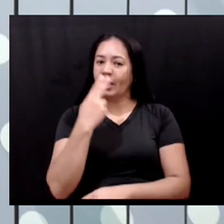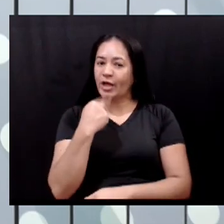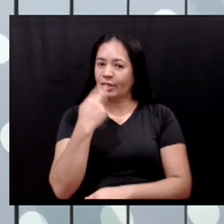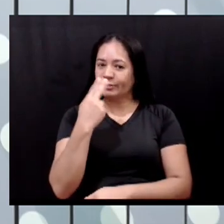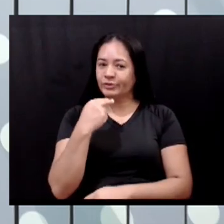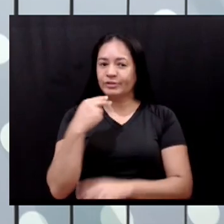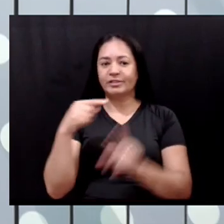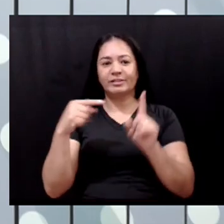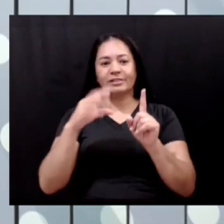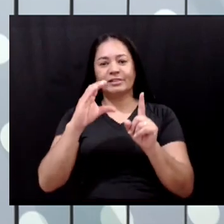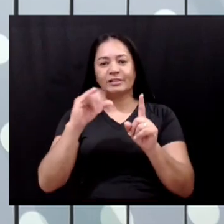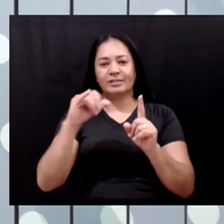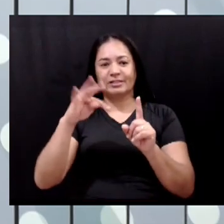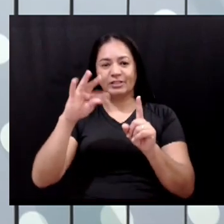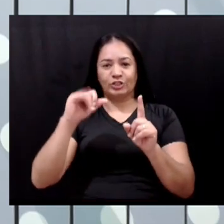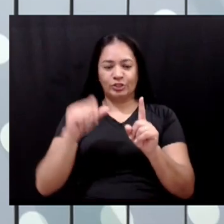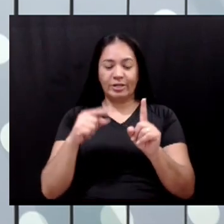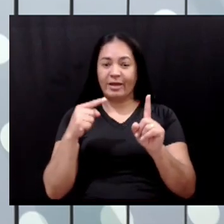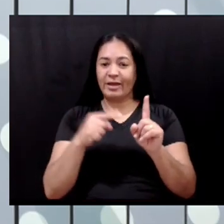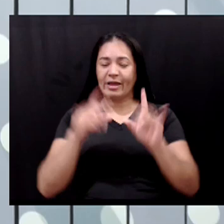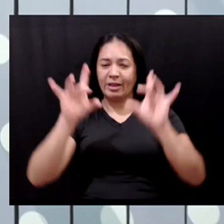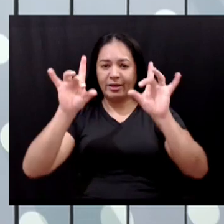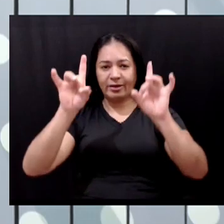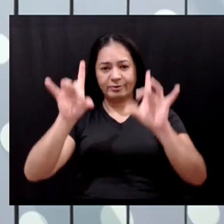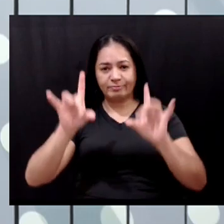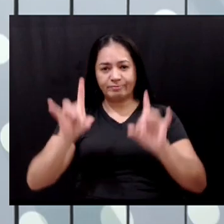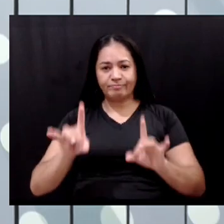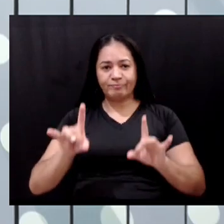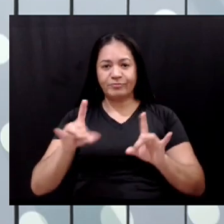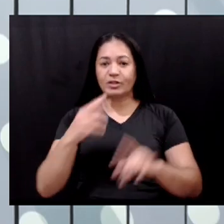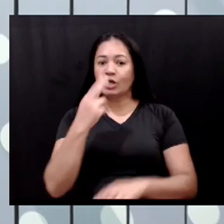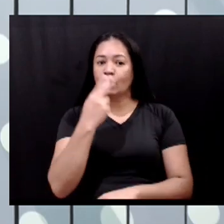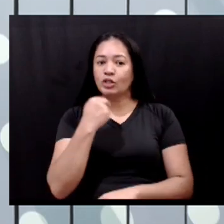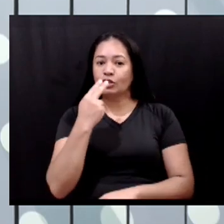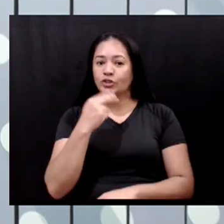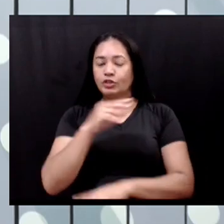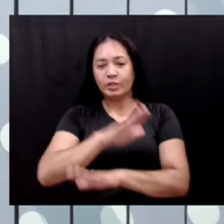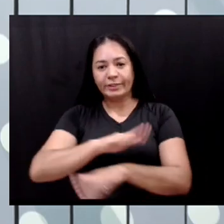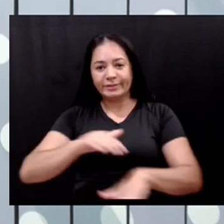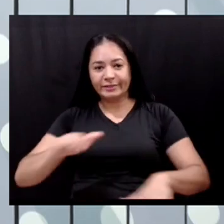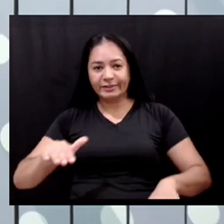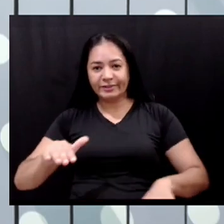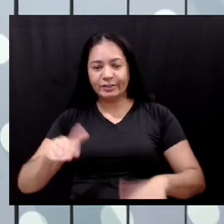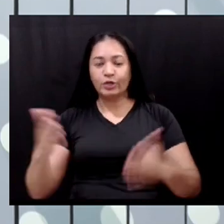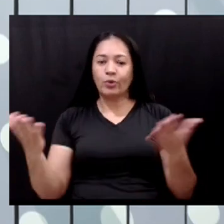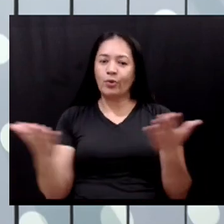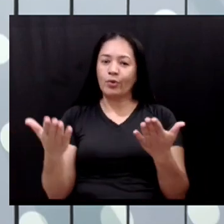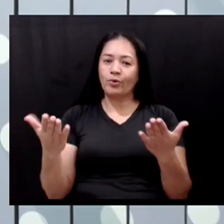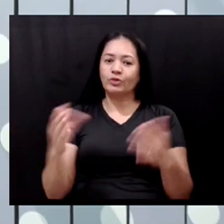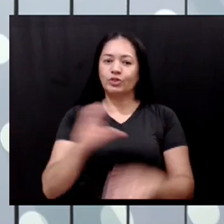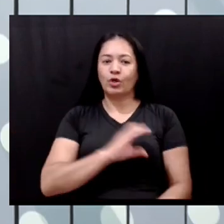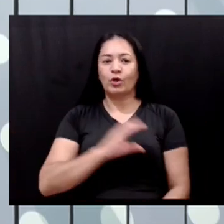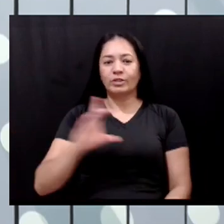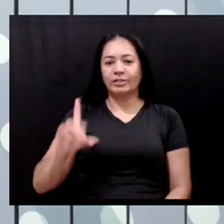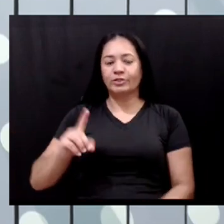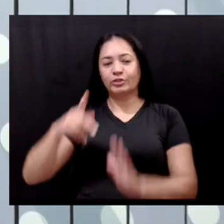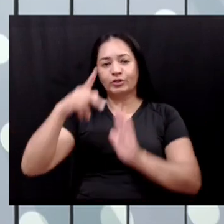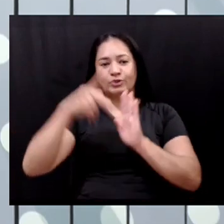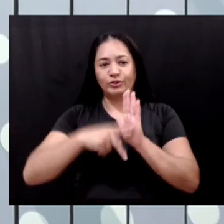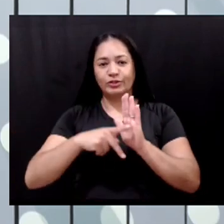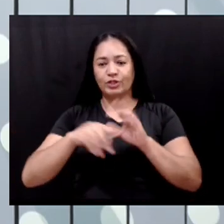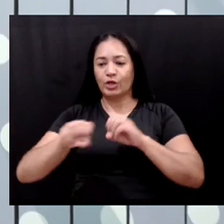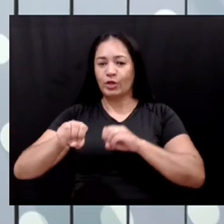Ela também é especialista em nutrição infantil e hoje coordenadora de projetos educacionais